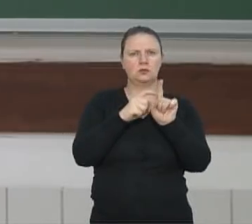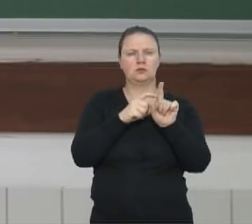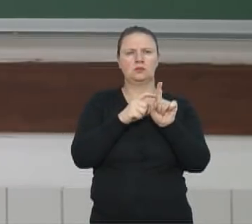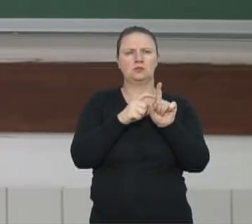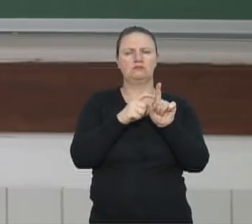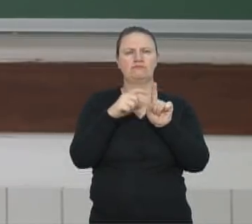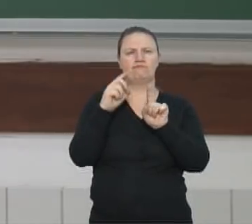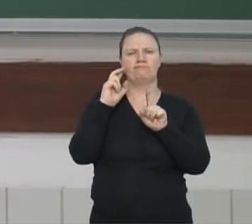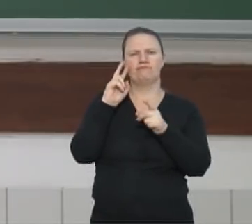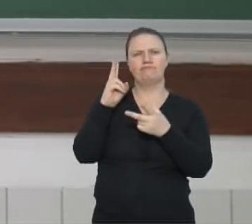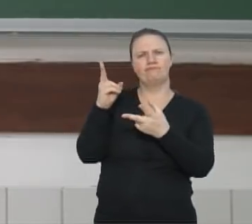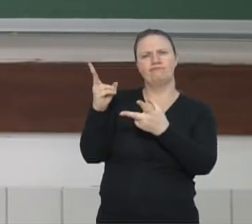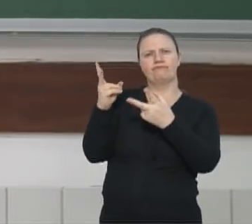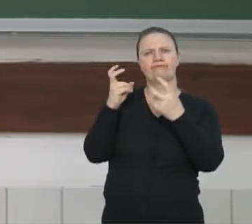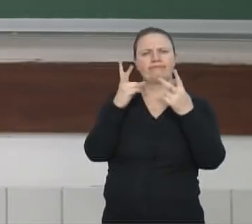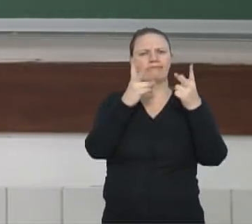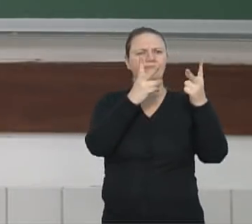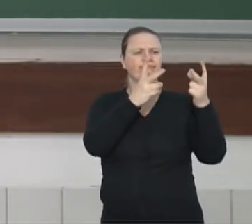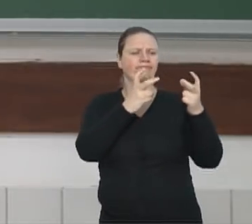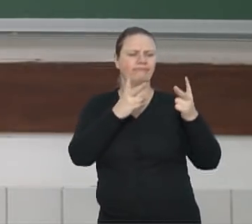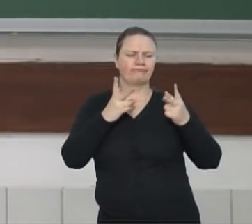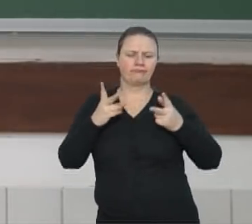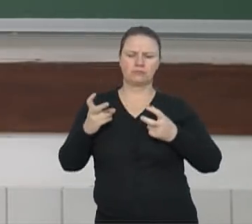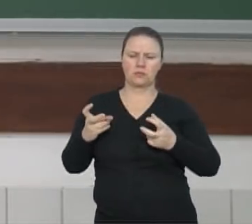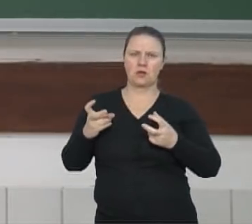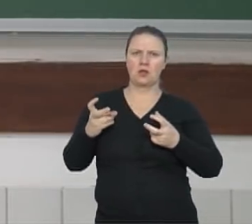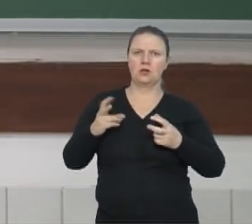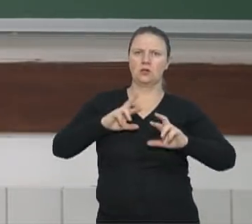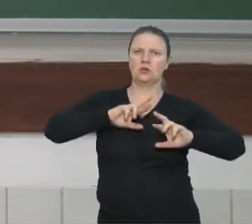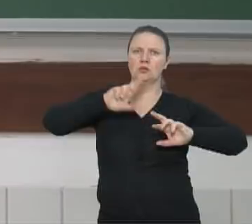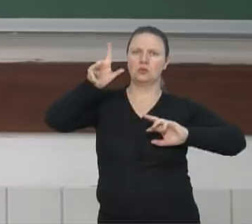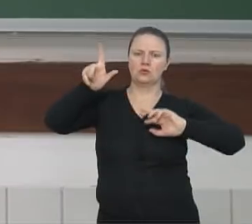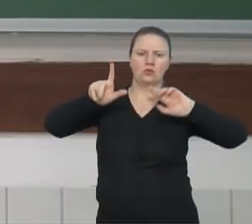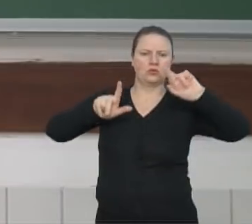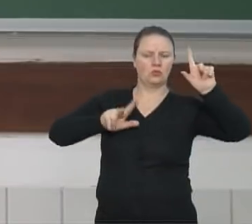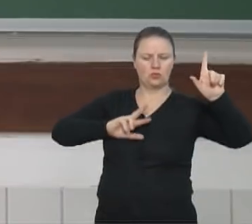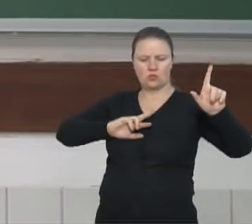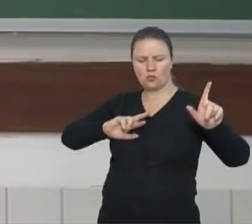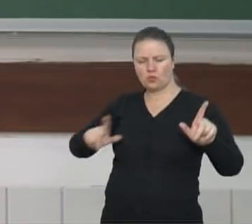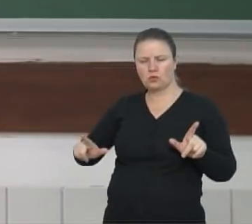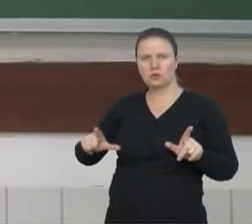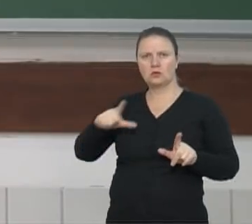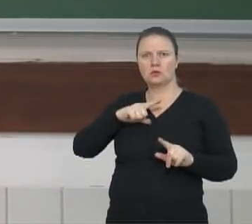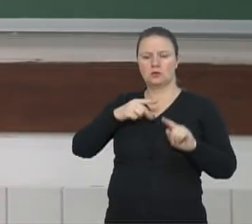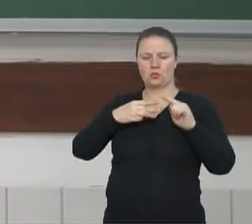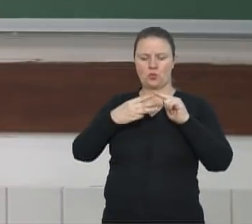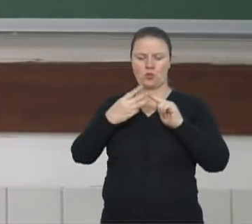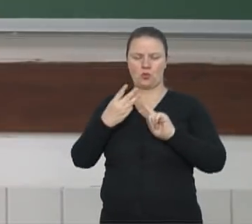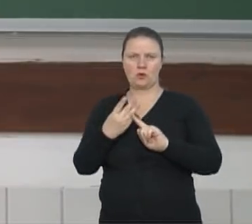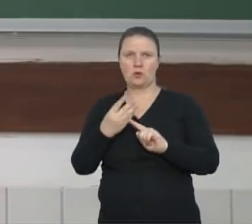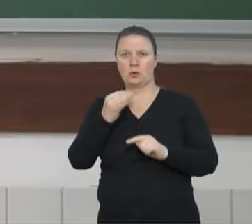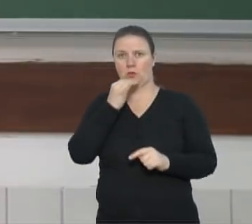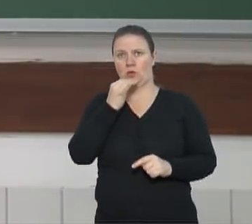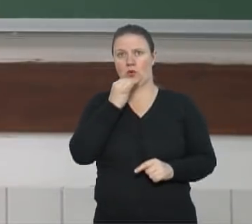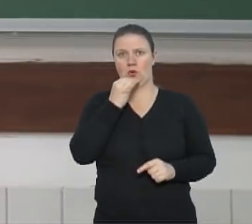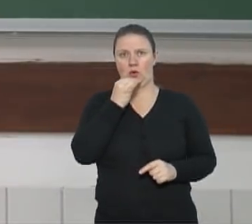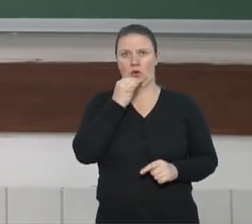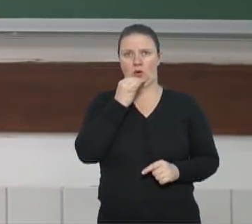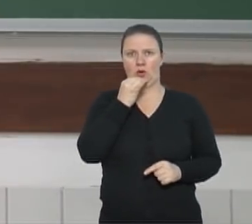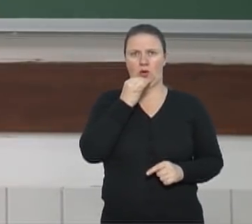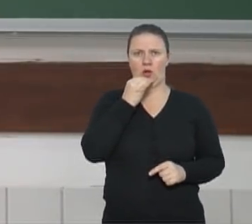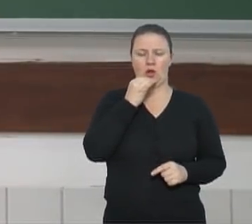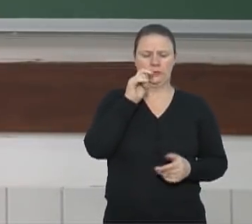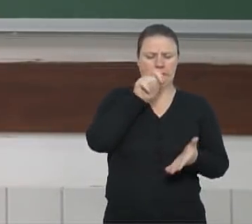percebam um pouquinho a diferença de cada um deles, para falar, não pegar assim, uma dissertação é um artigo de